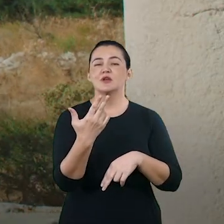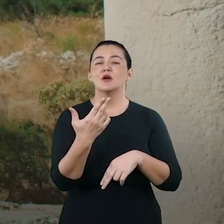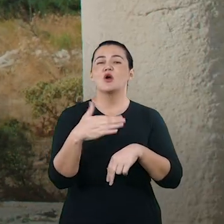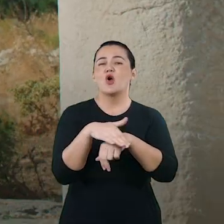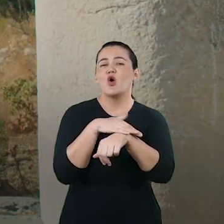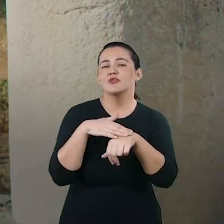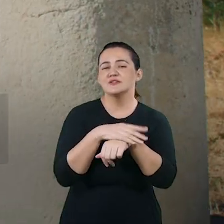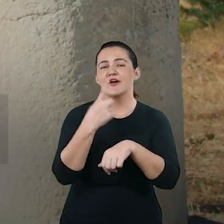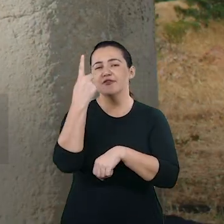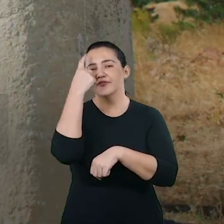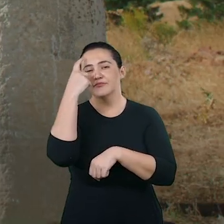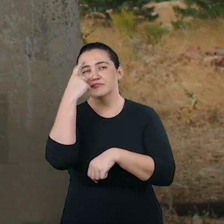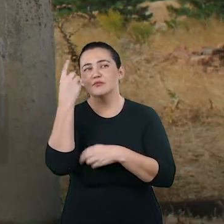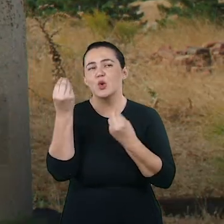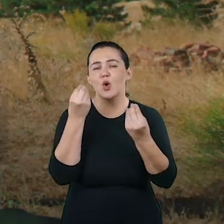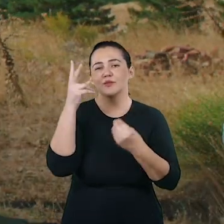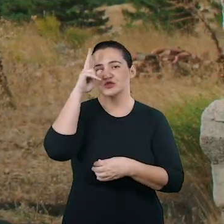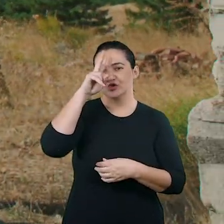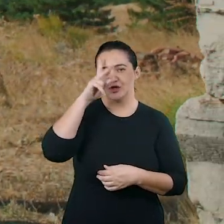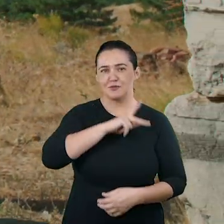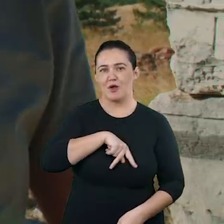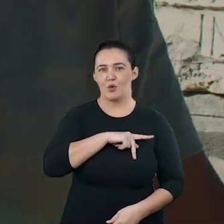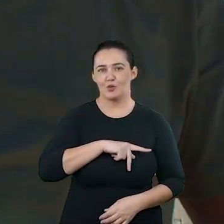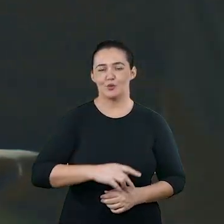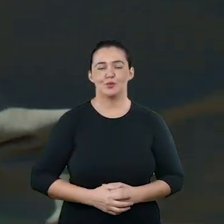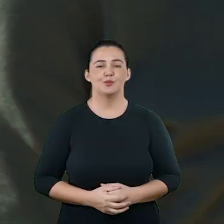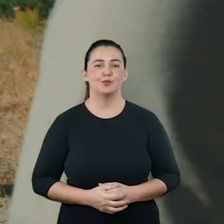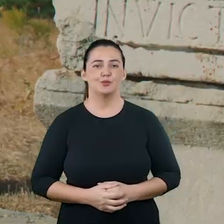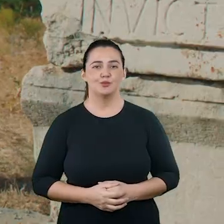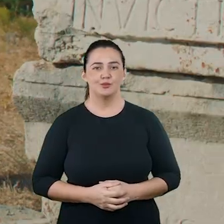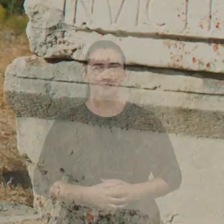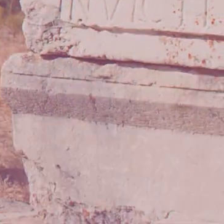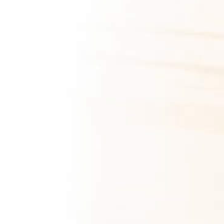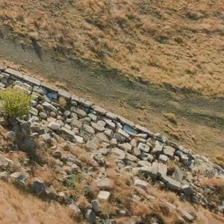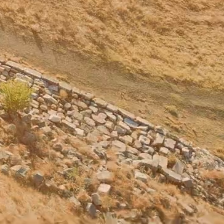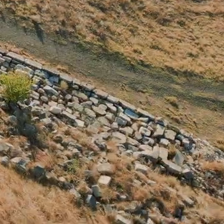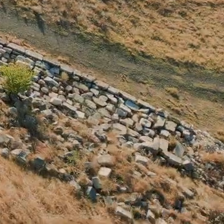pouquinho da história de Paulo nesse lugar.